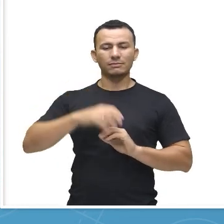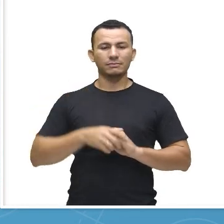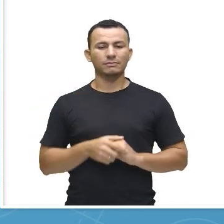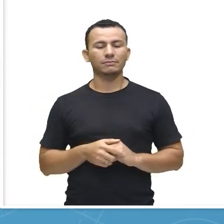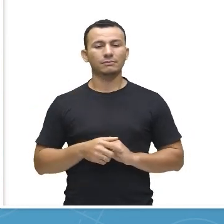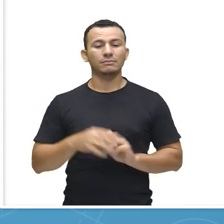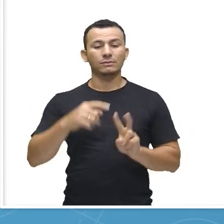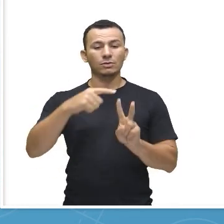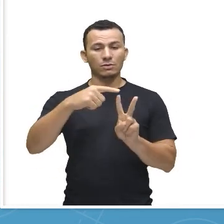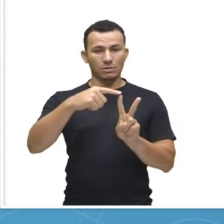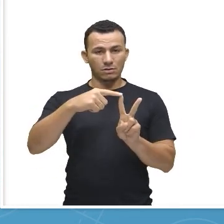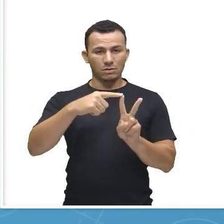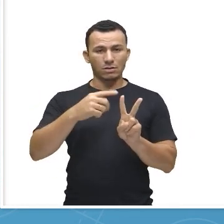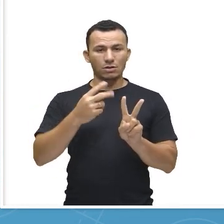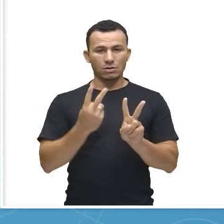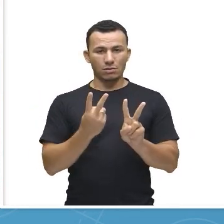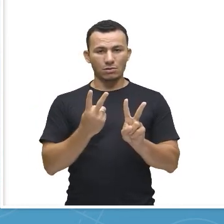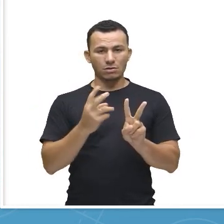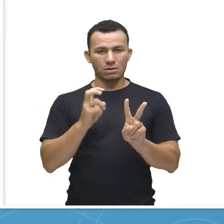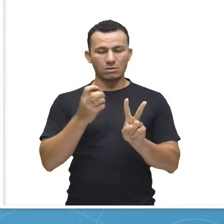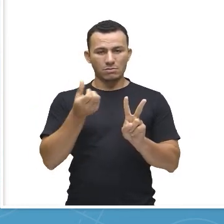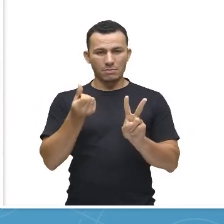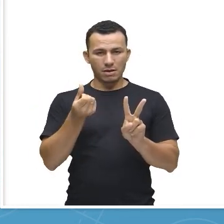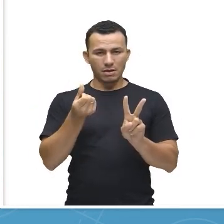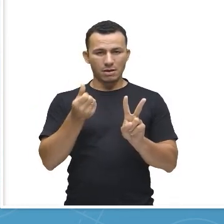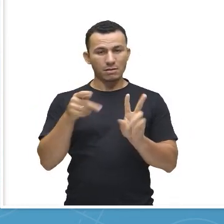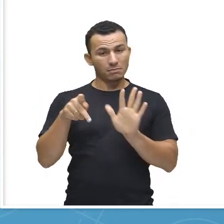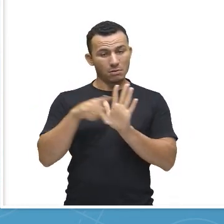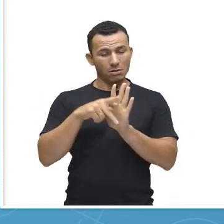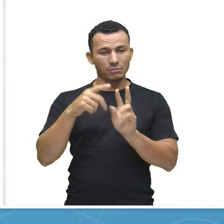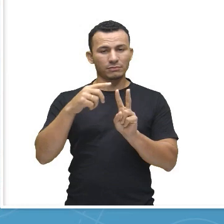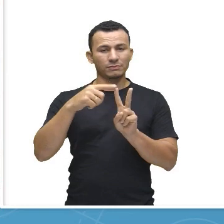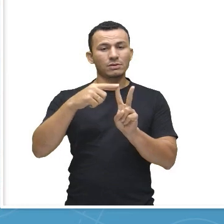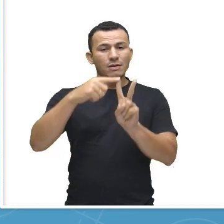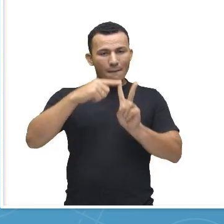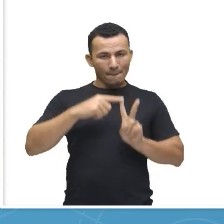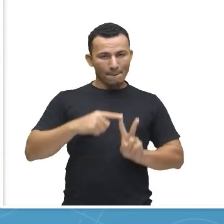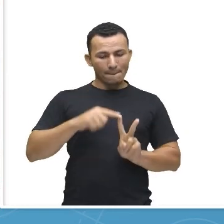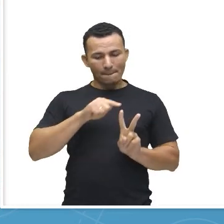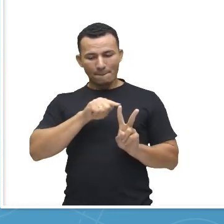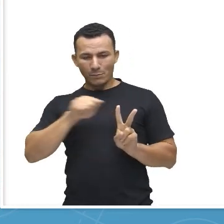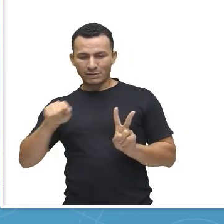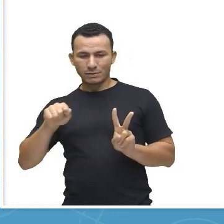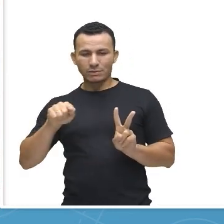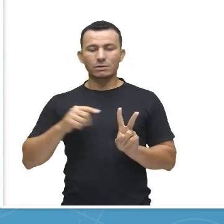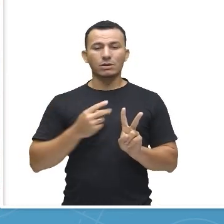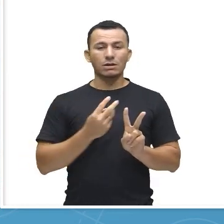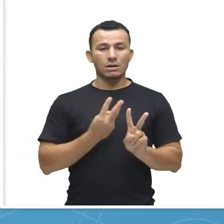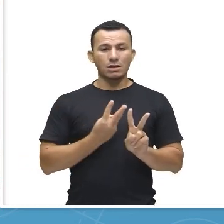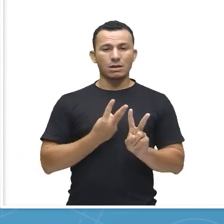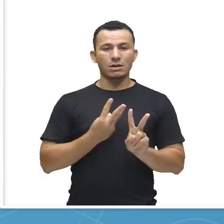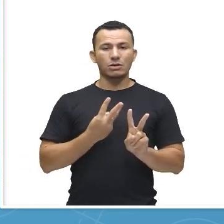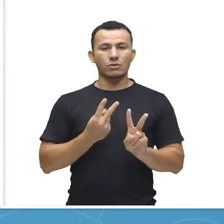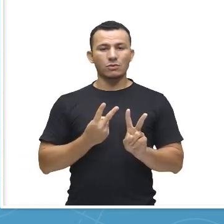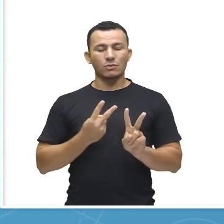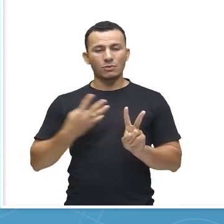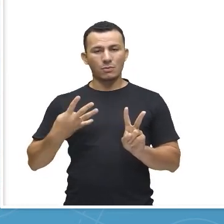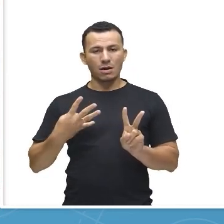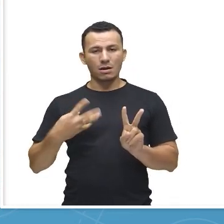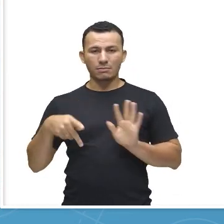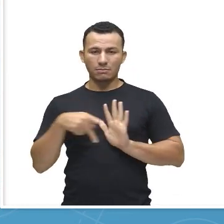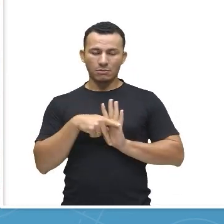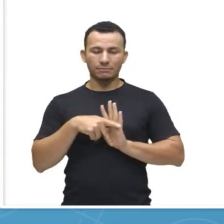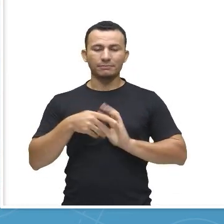em cada número. Então, o 256 vai ficar com o radical dele e o 324 vai ficar com o radical dele.